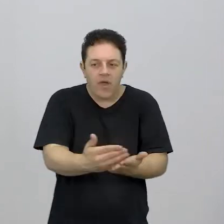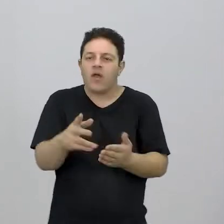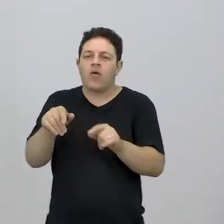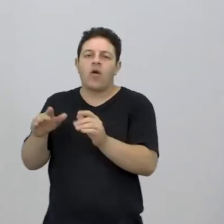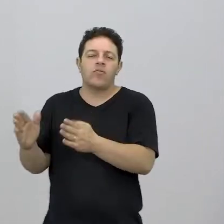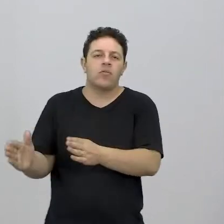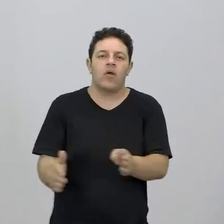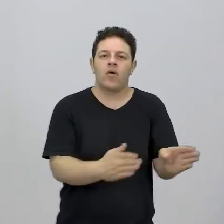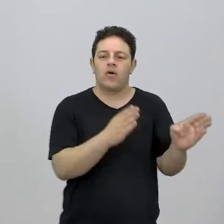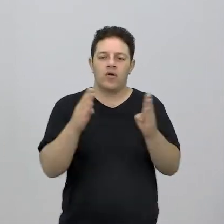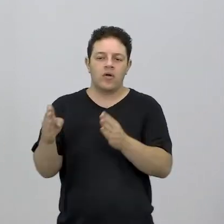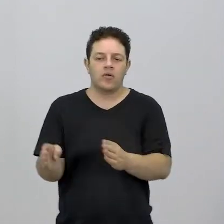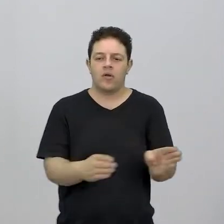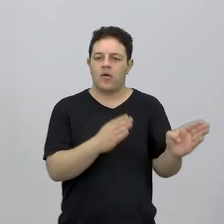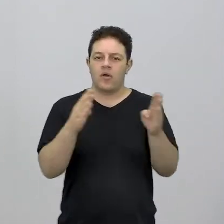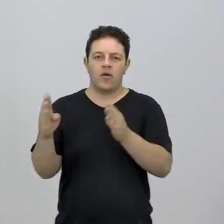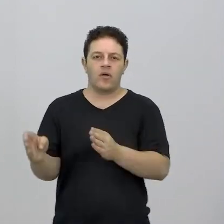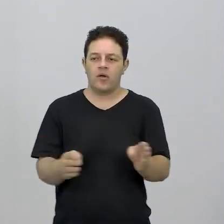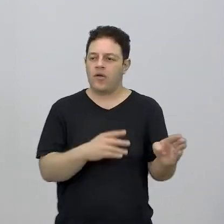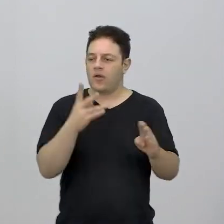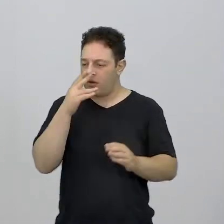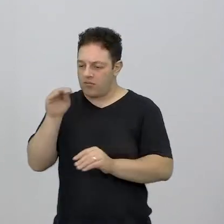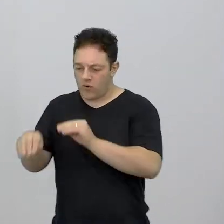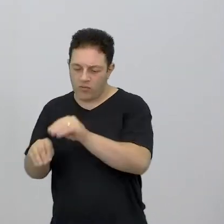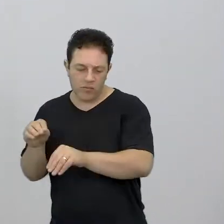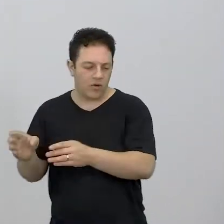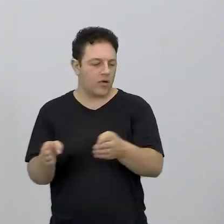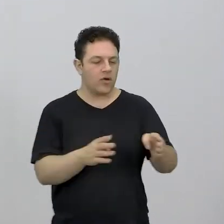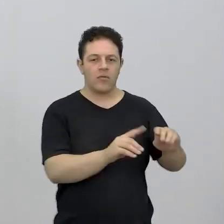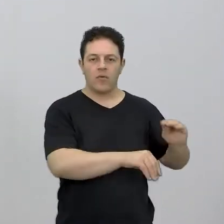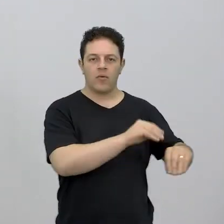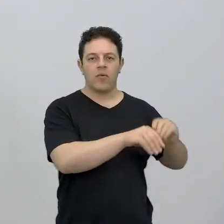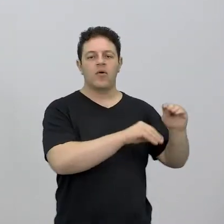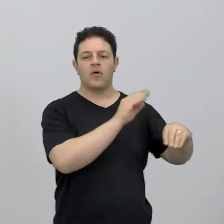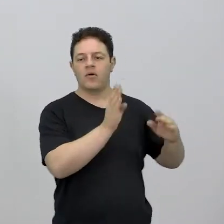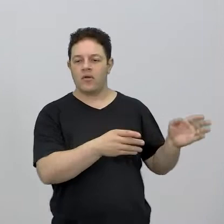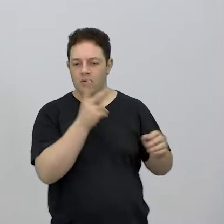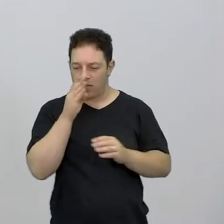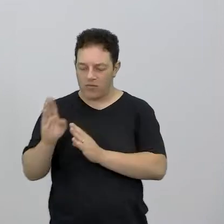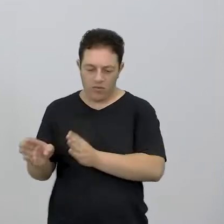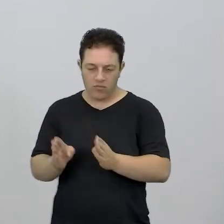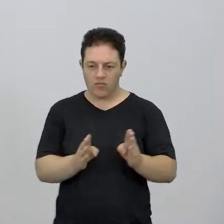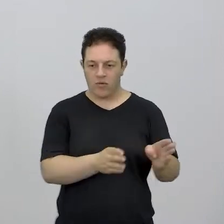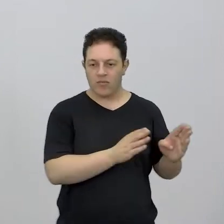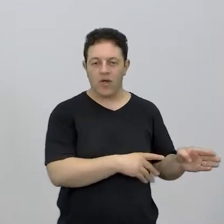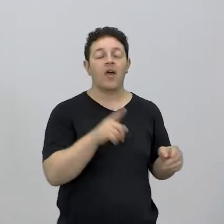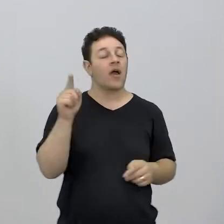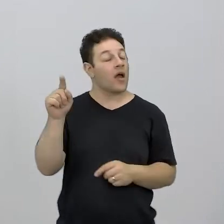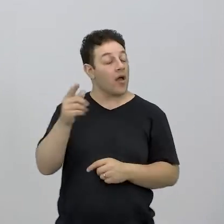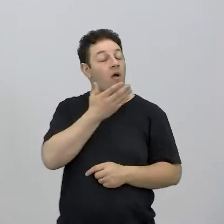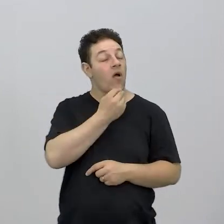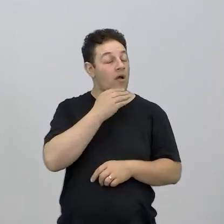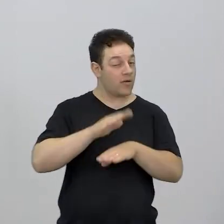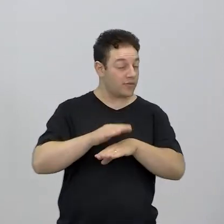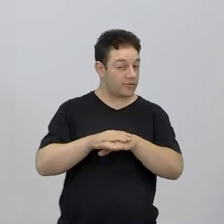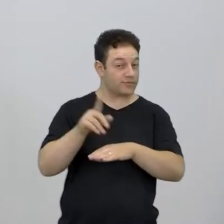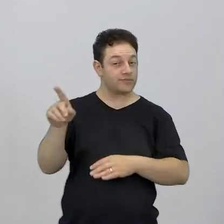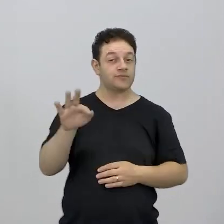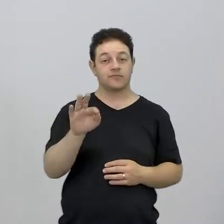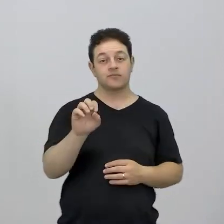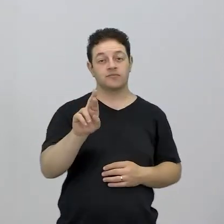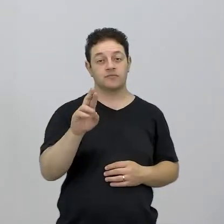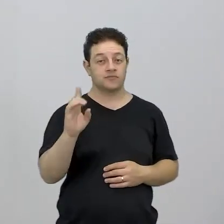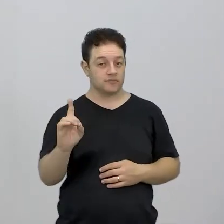né, talvez baseada nessa... Isso é uma hipótese, uma especulação, aliás, sobre o Henry Ford, que ele se baseou